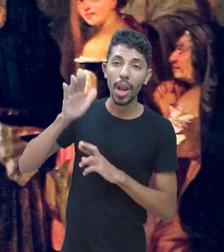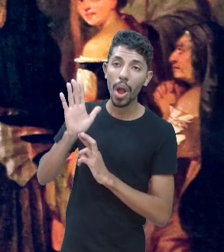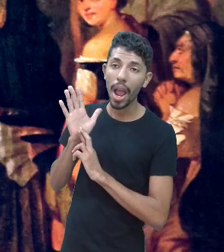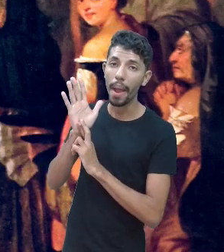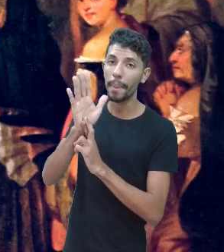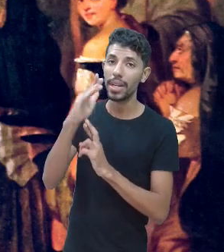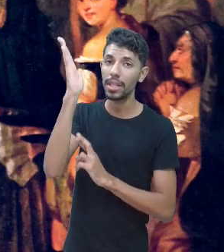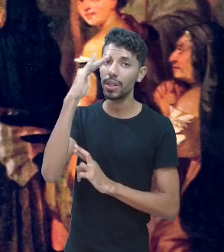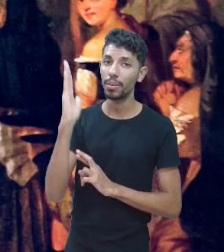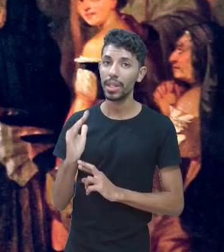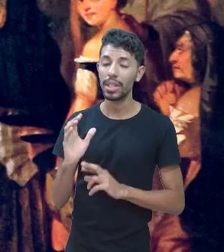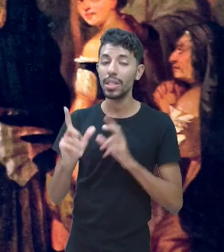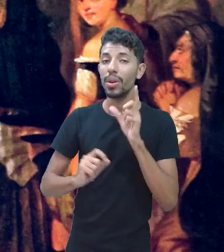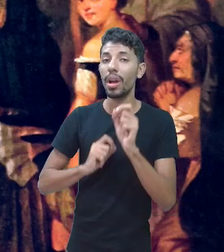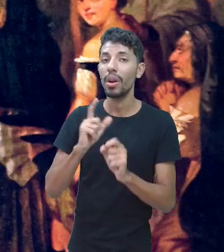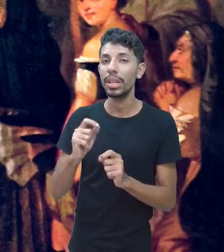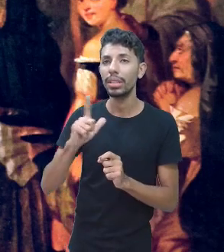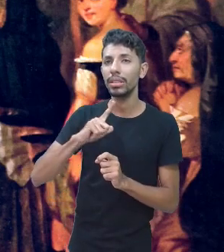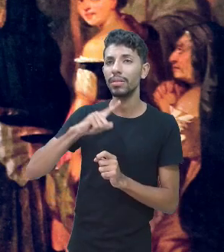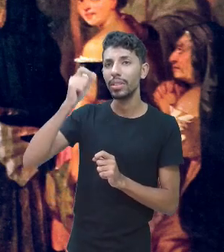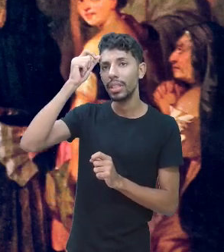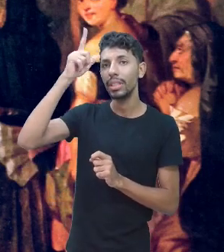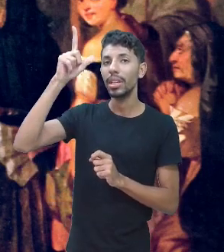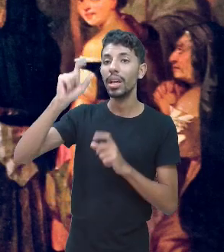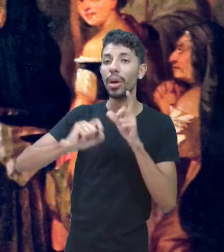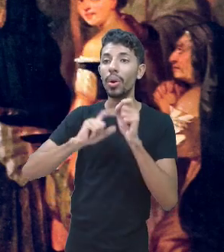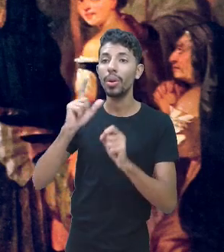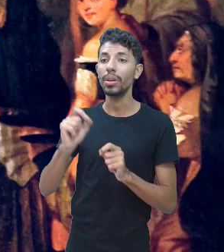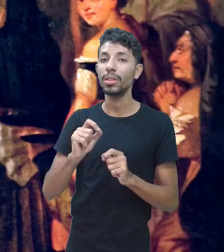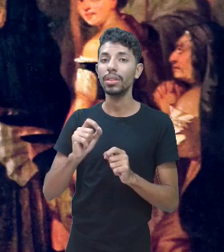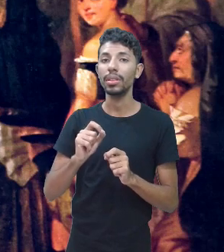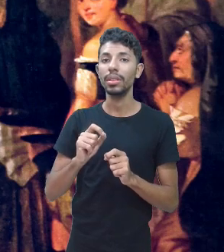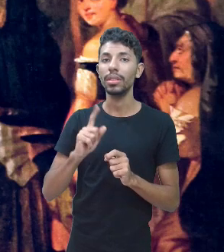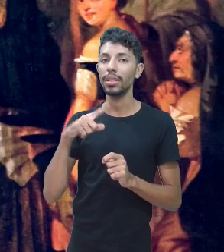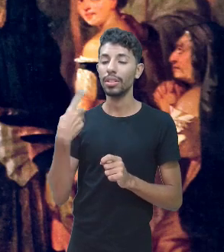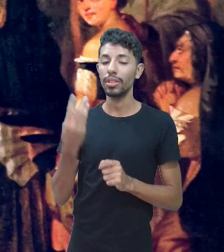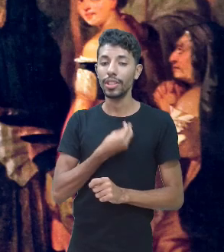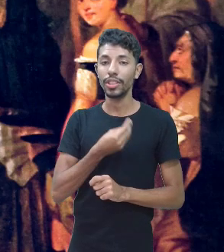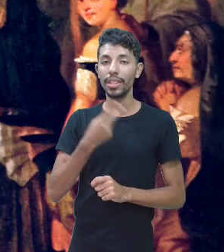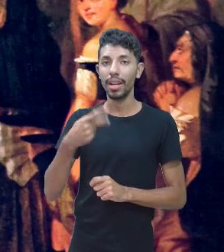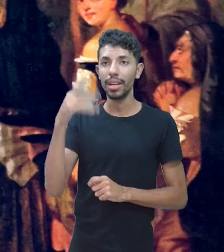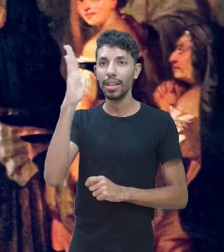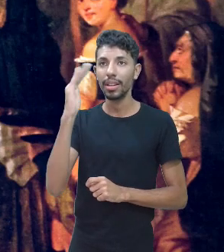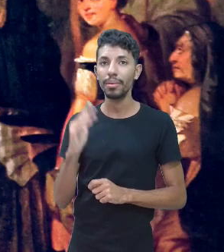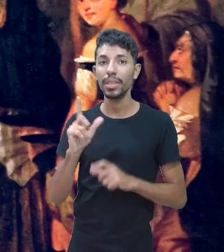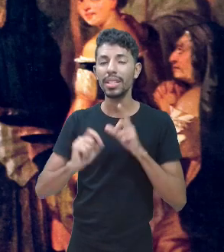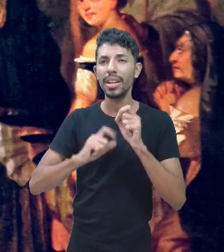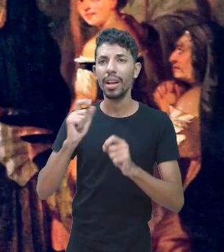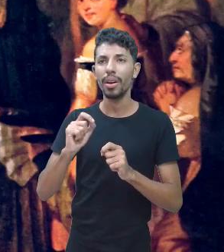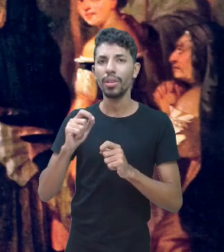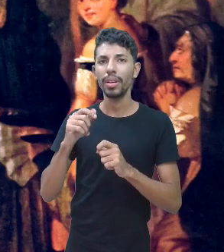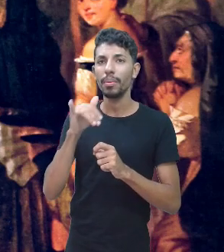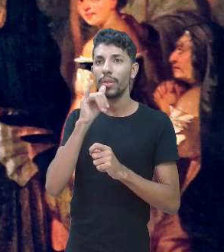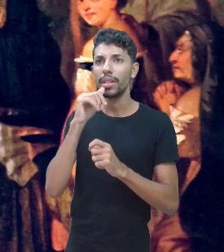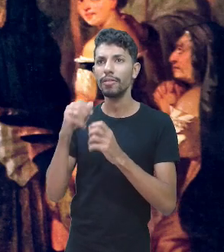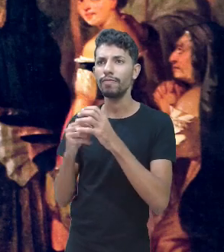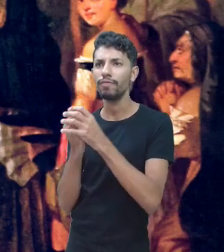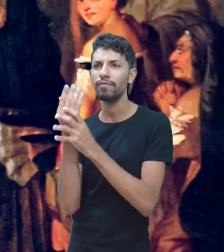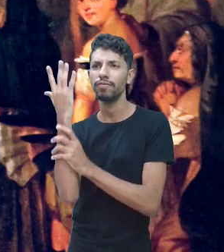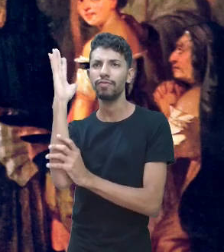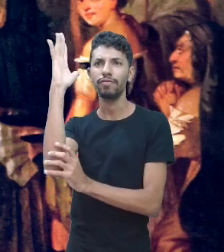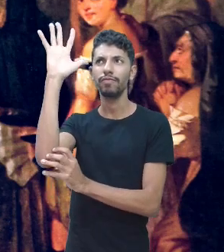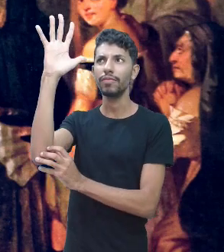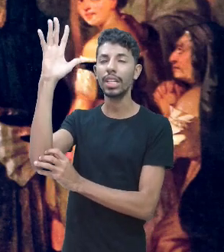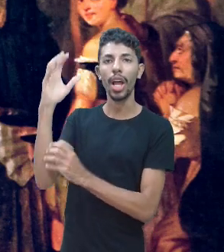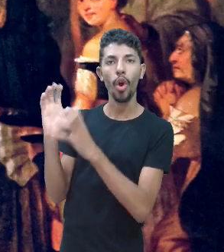Brasil, ou que dê alguma ideia de que estamos, né, no Brasil, são aquelas palmeiras que estão bem ao fundo.